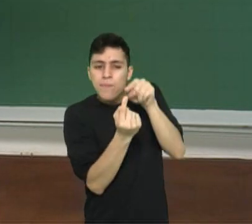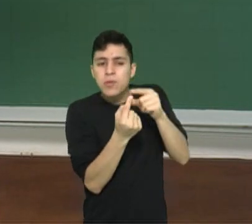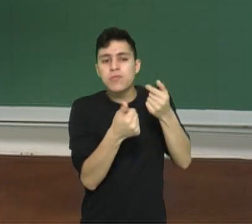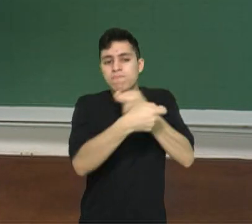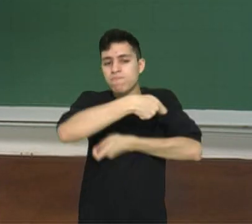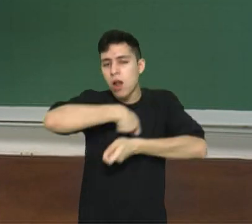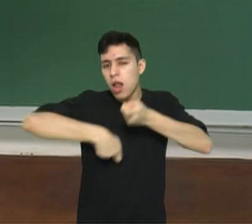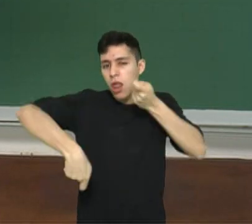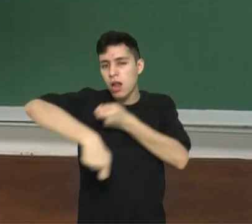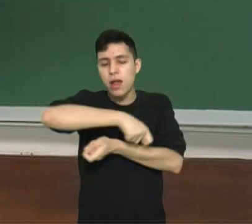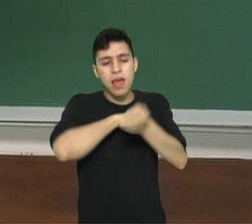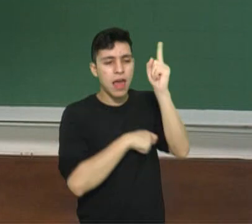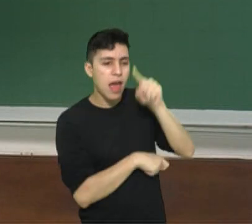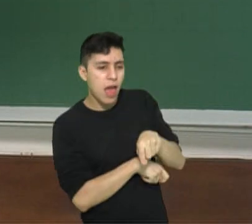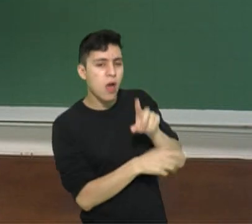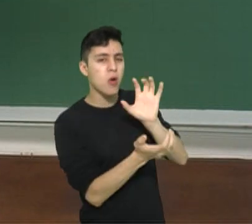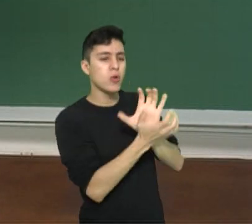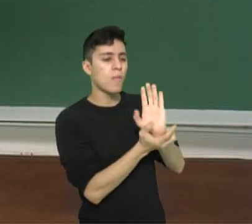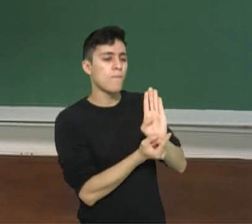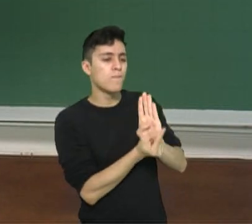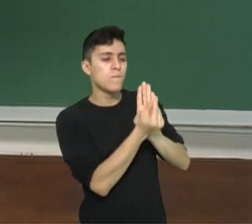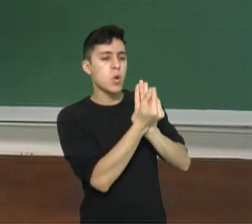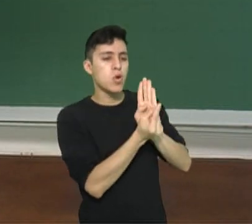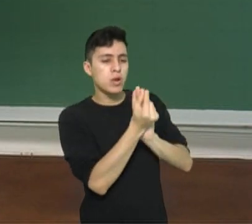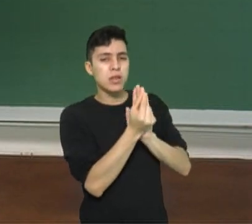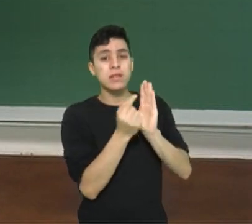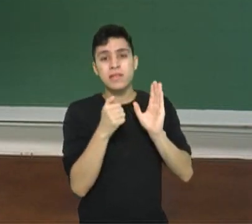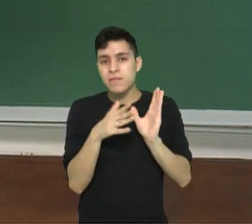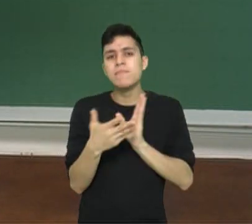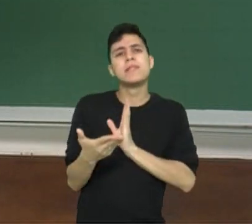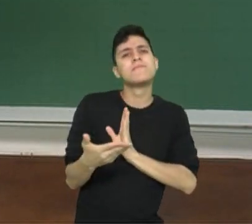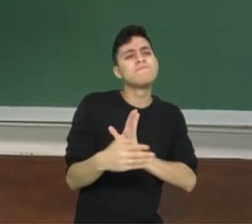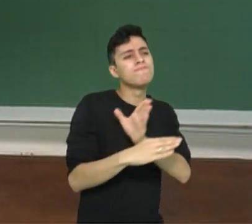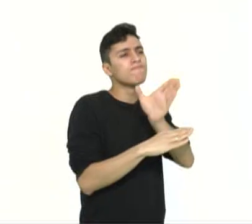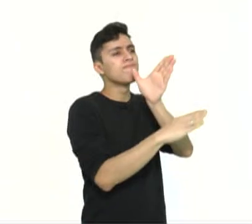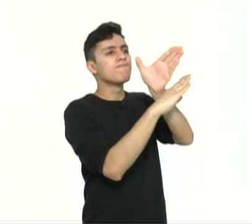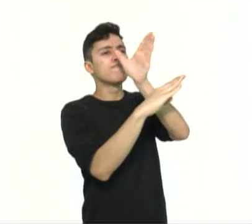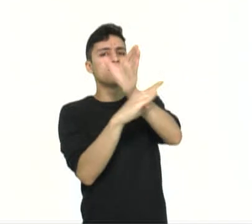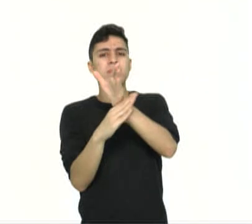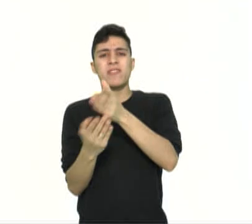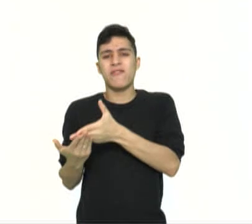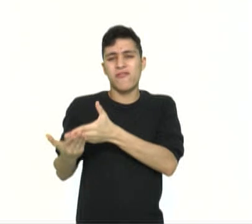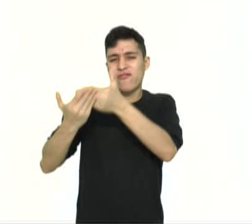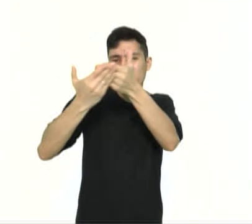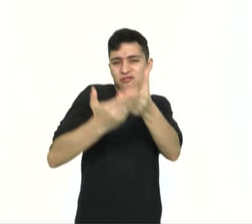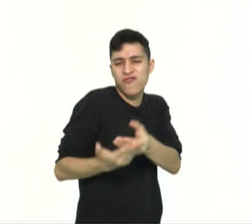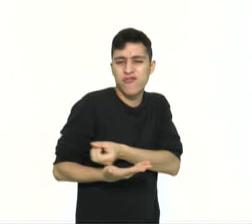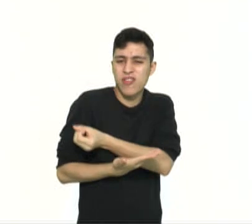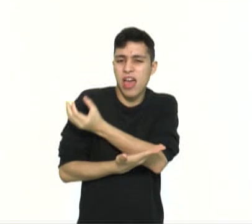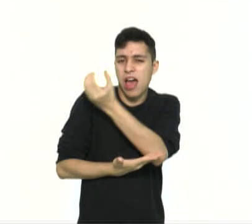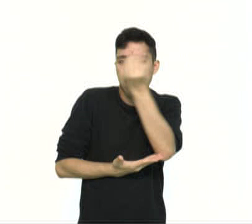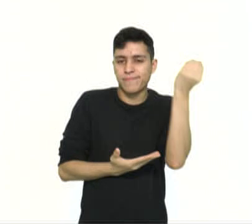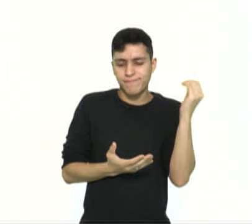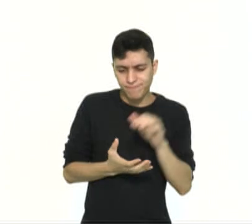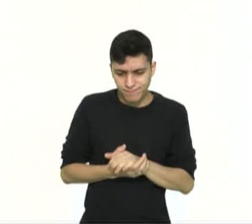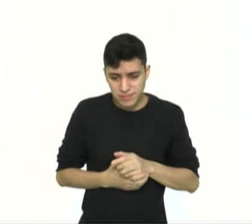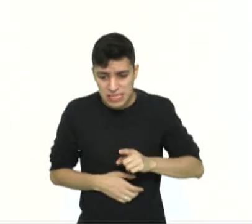mercantil, são os burgueses que vão então fazer essas viagens. Onde é que tudo isso vai